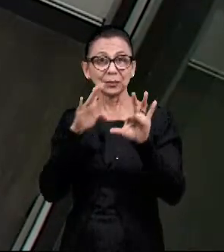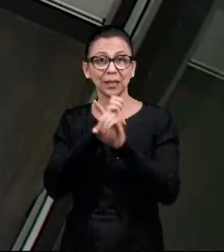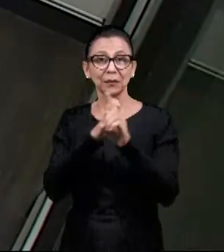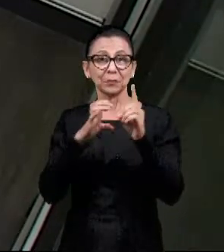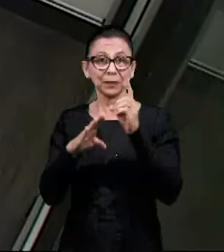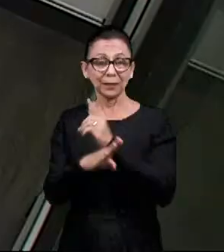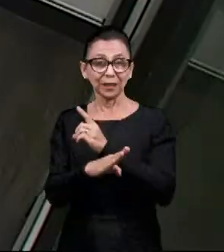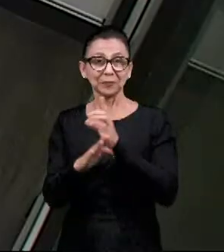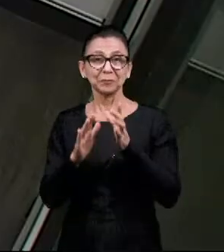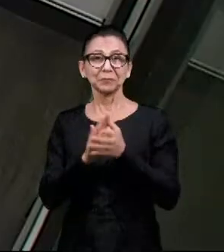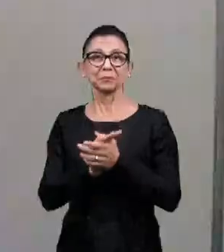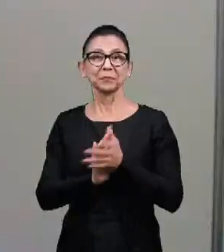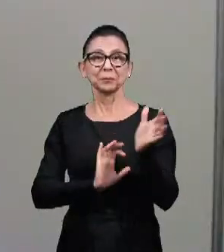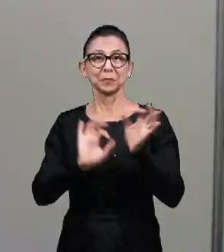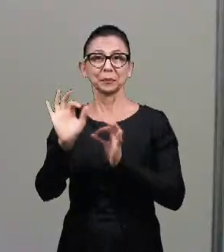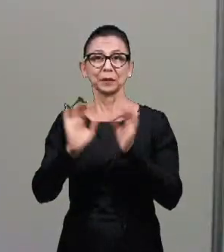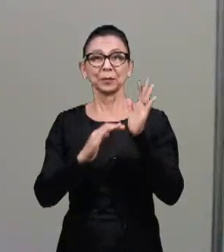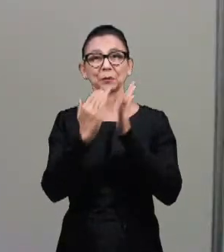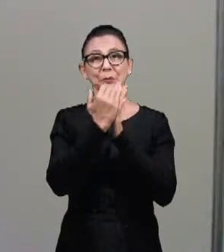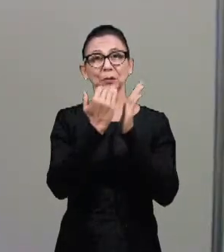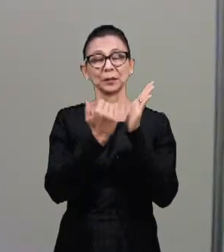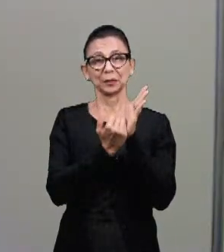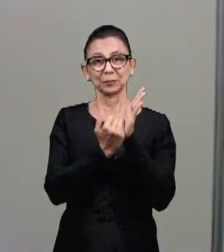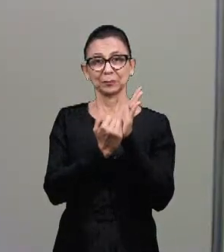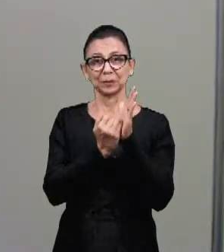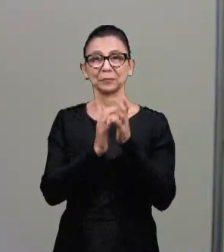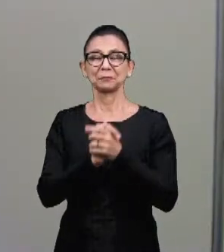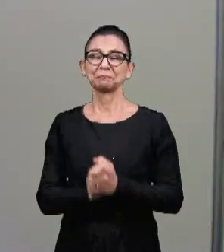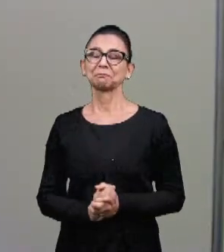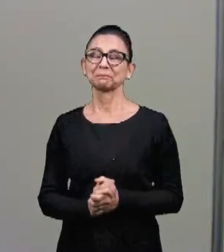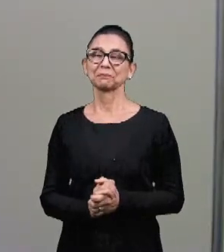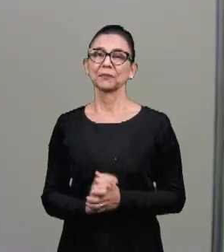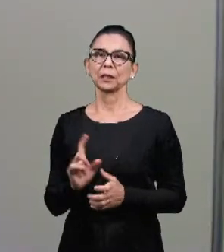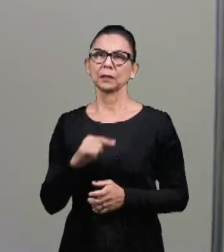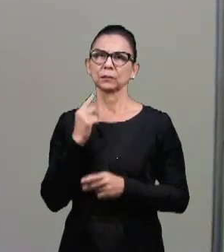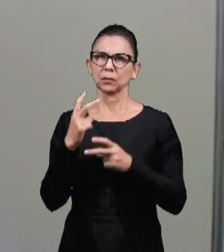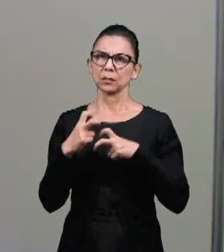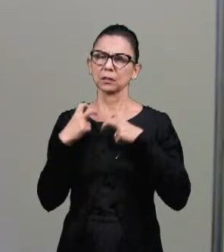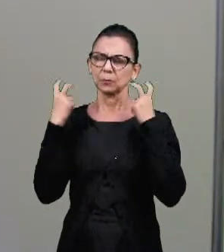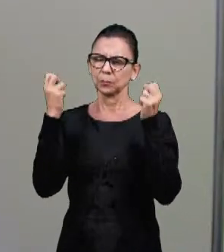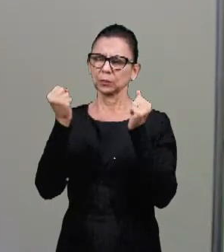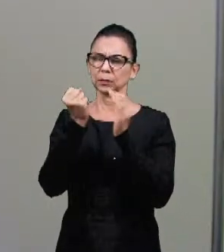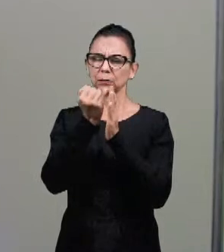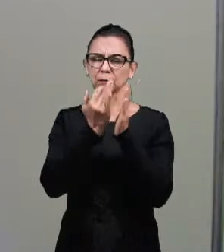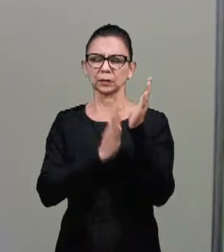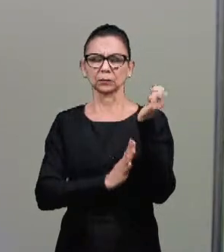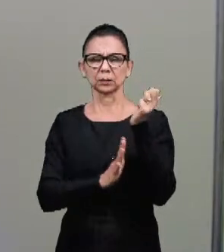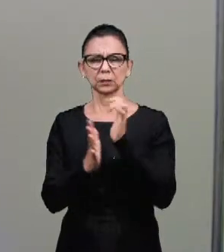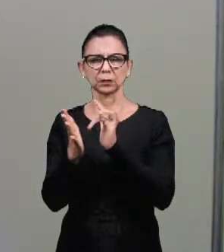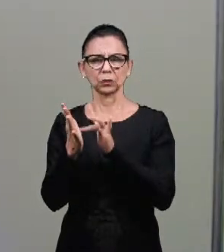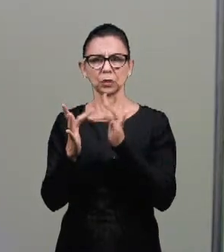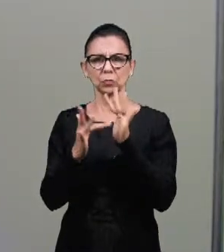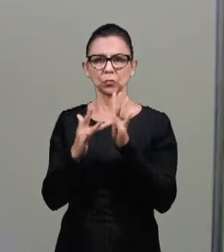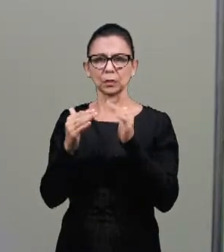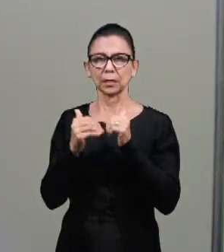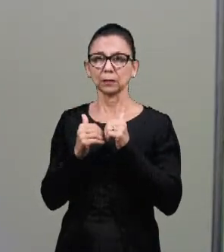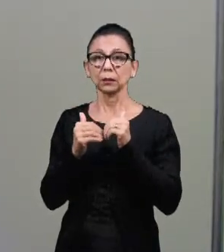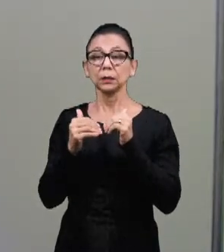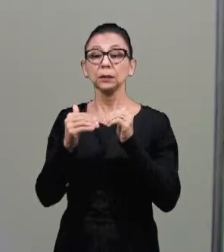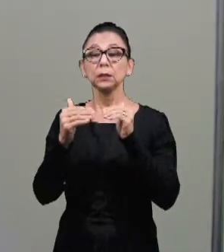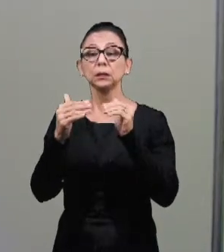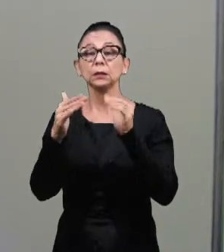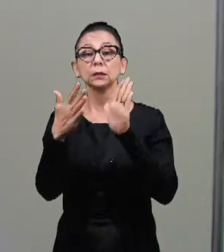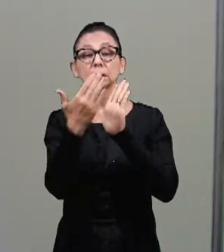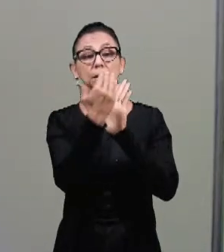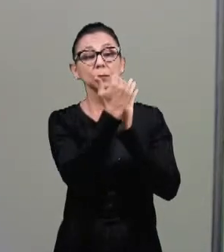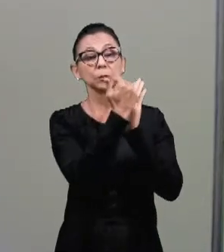o programa depois que nós clamamos pelo sangue de Jesus, depois de uma oração, imposição de mãos de toda a equipe, os companheiros que falam no